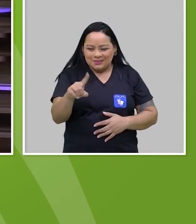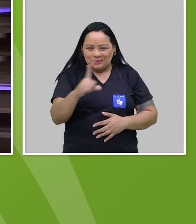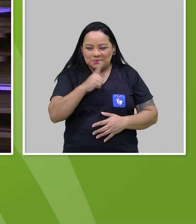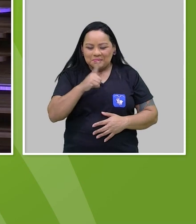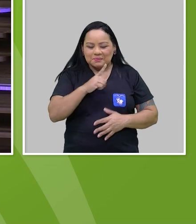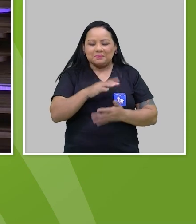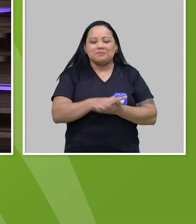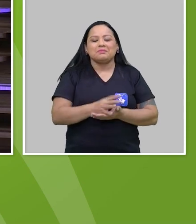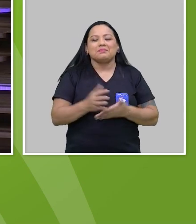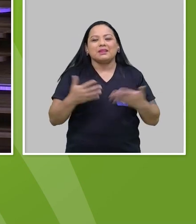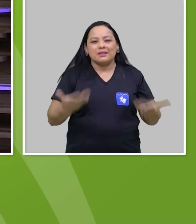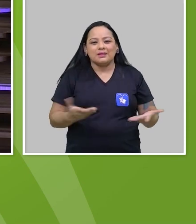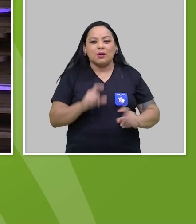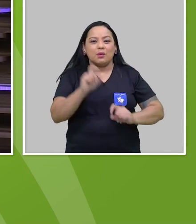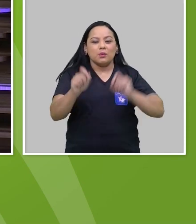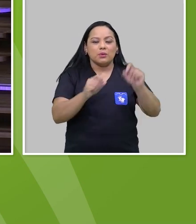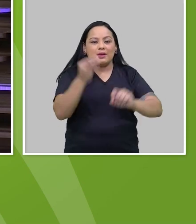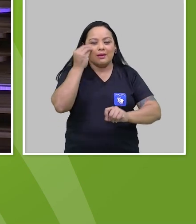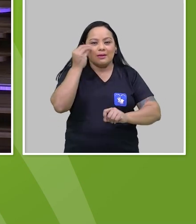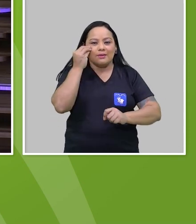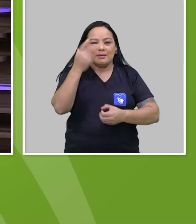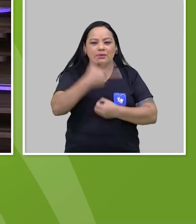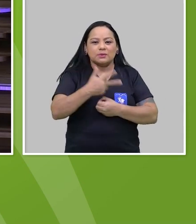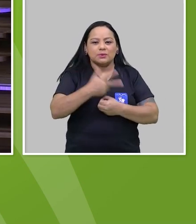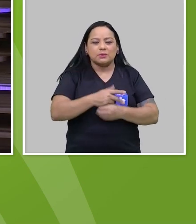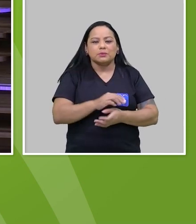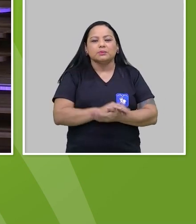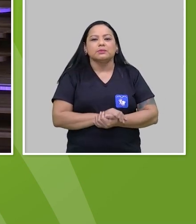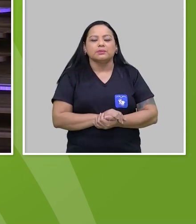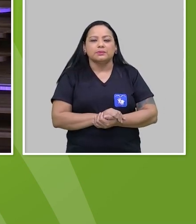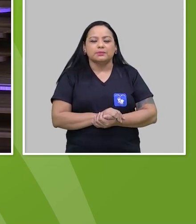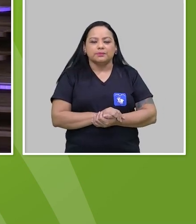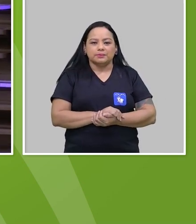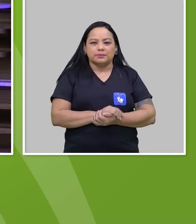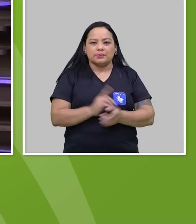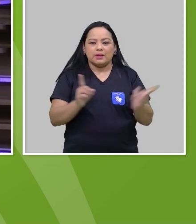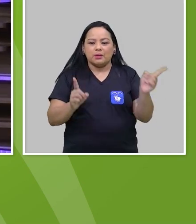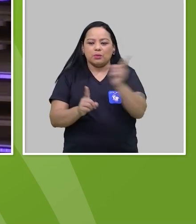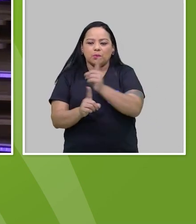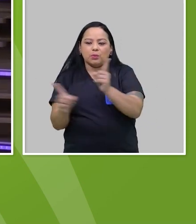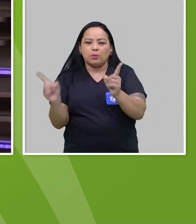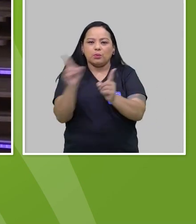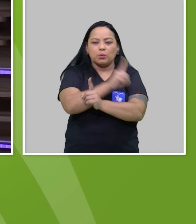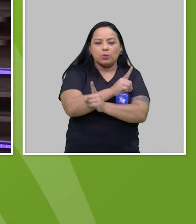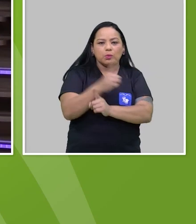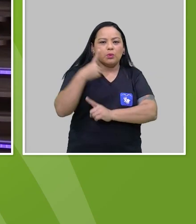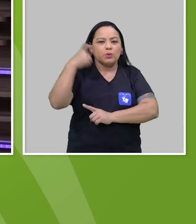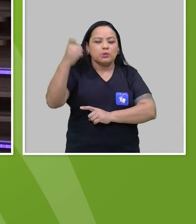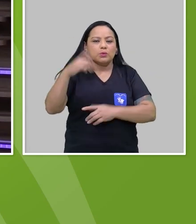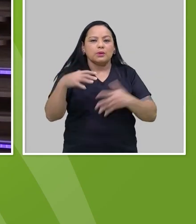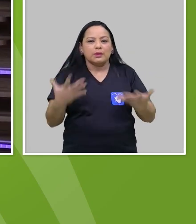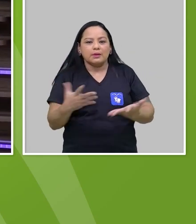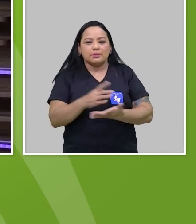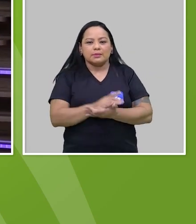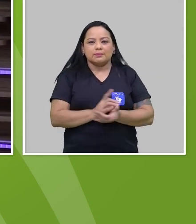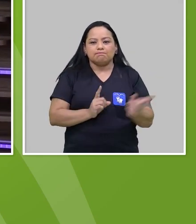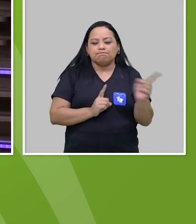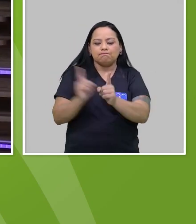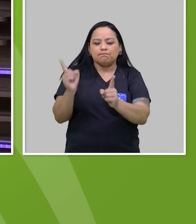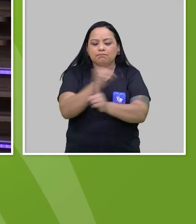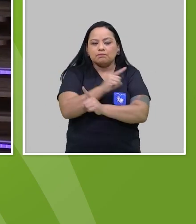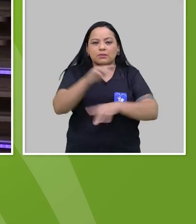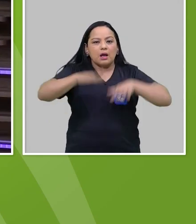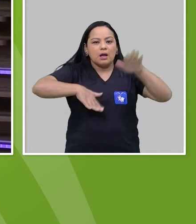Muito bem, gente. O que a gente viu aí? A reflexão do som. É claro que a reflexão, ela vai depender